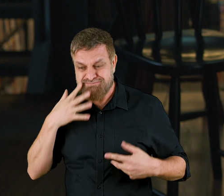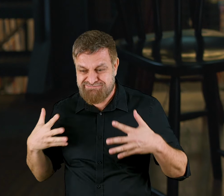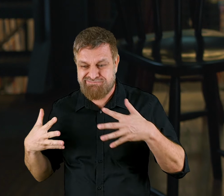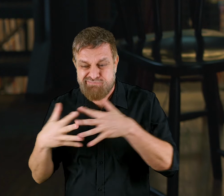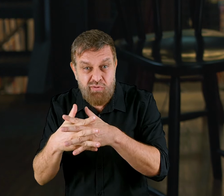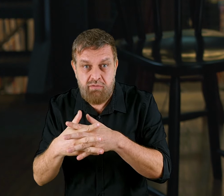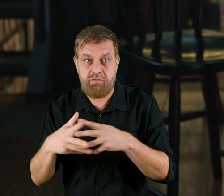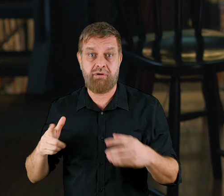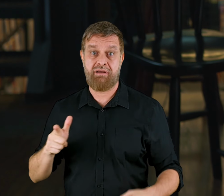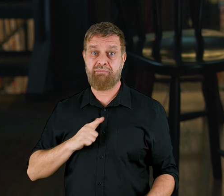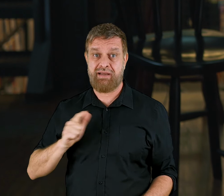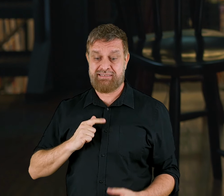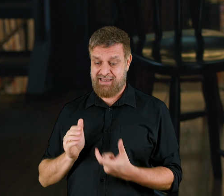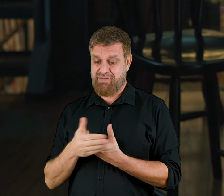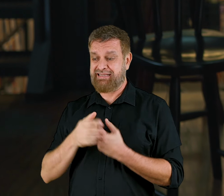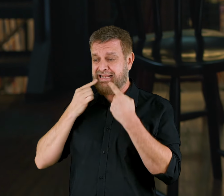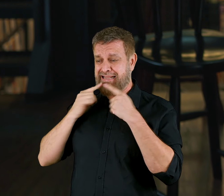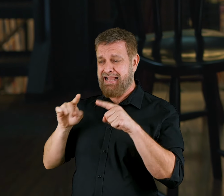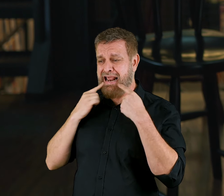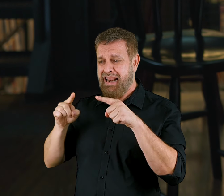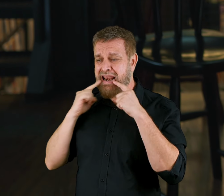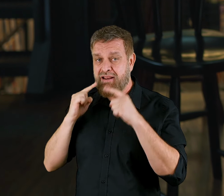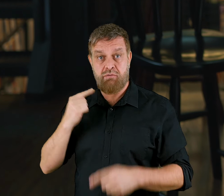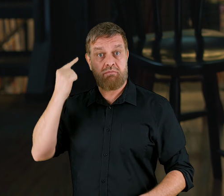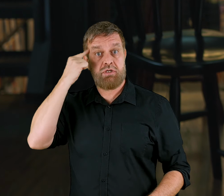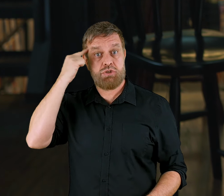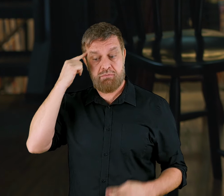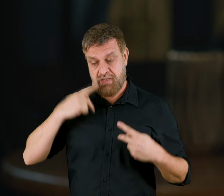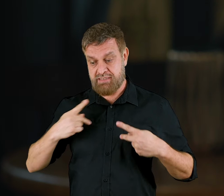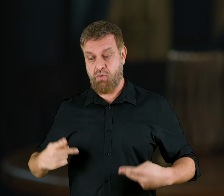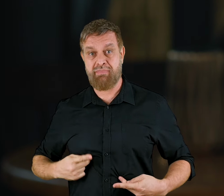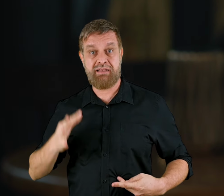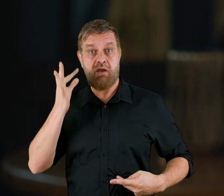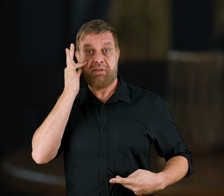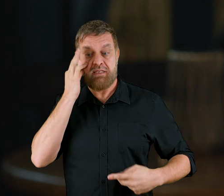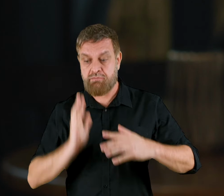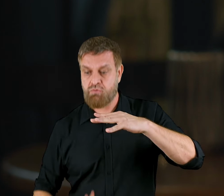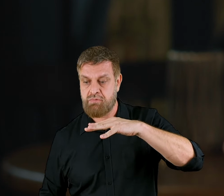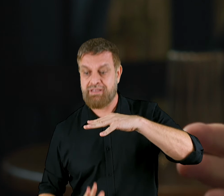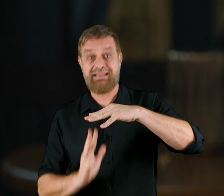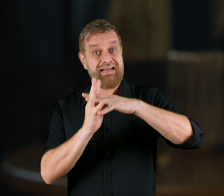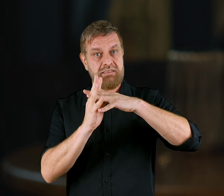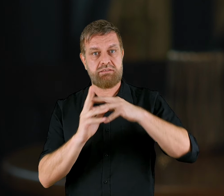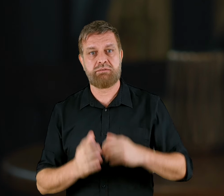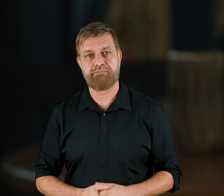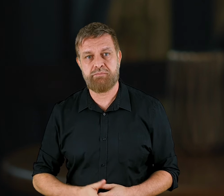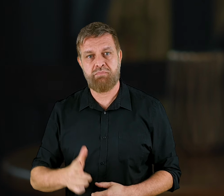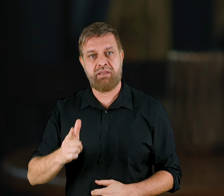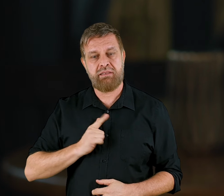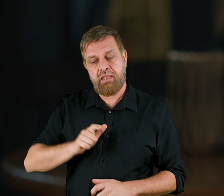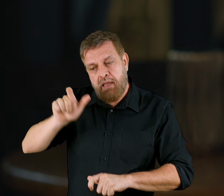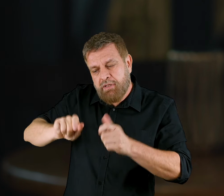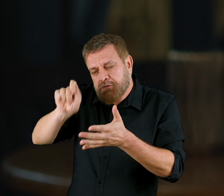crítica que é candente e sempre se faz quando se fala de transhumanismo. Porém, muitos